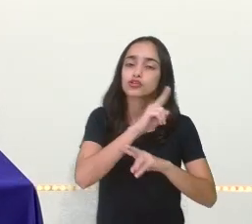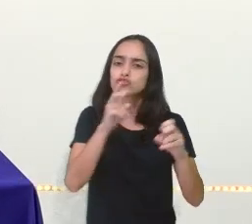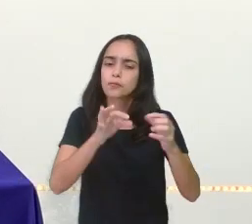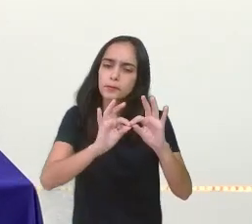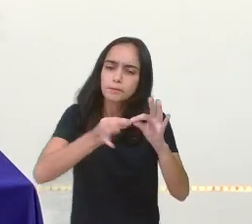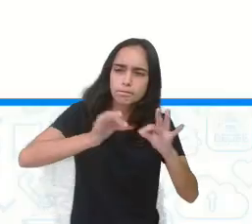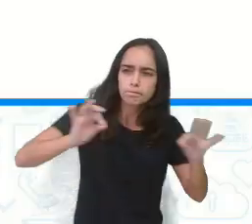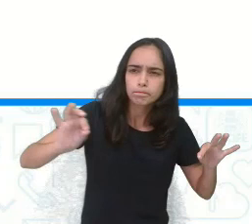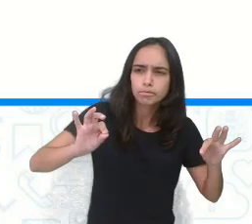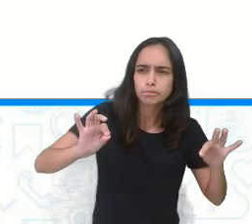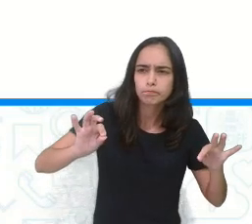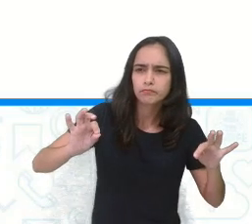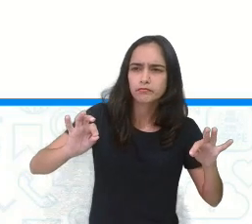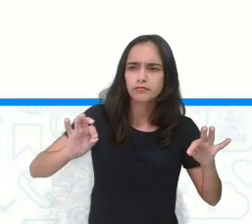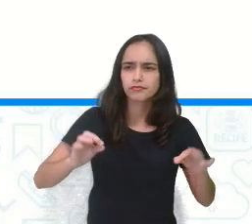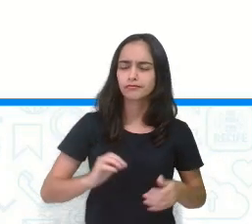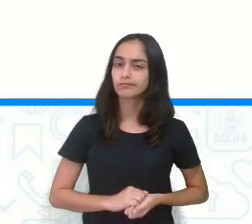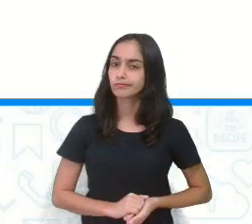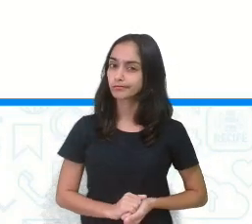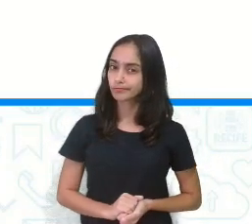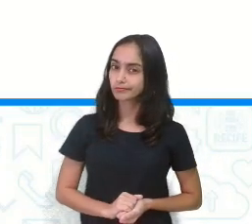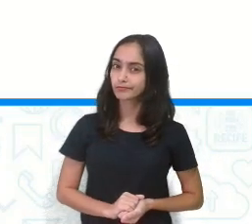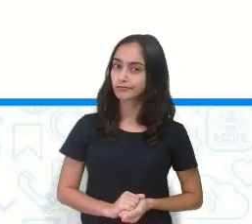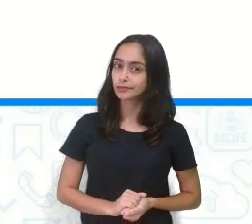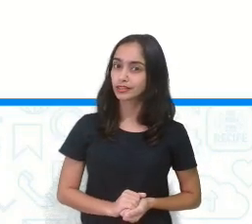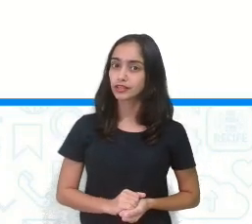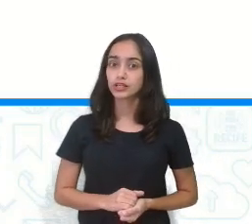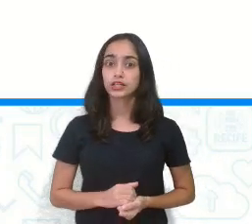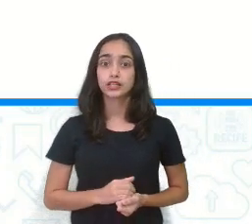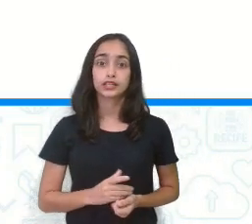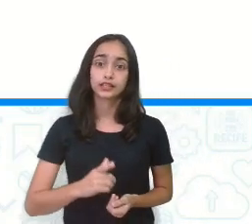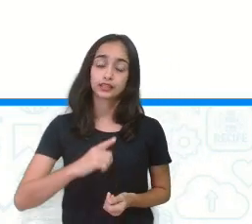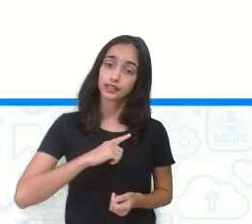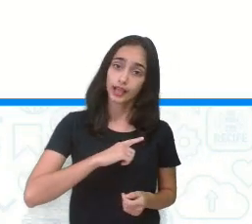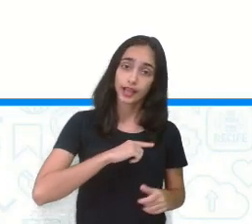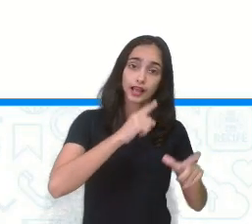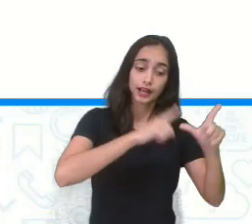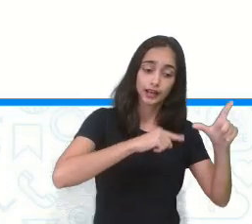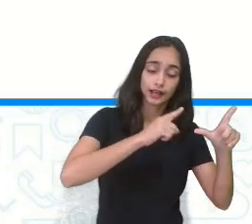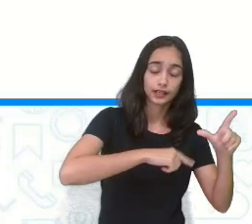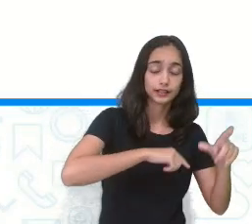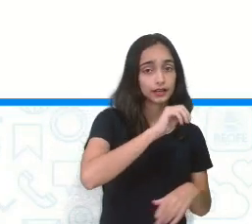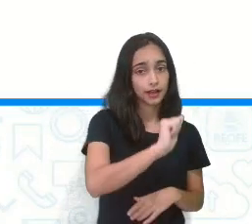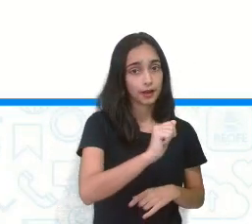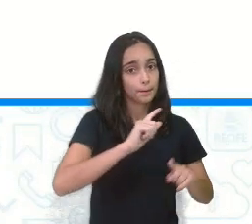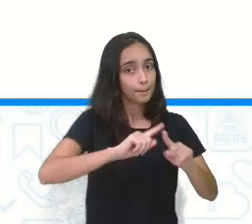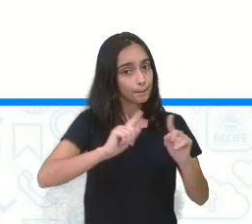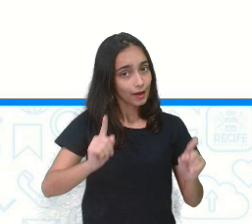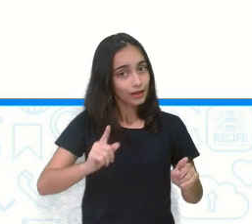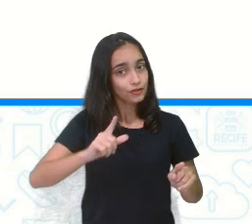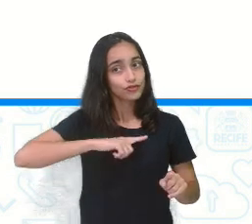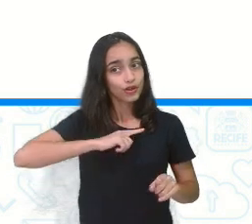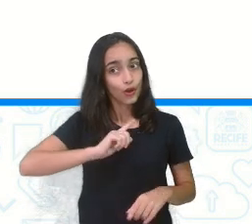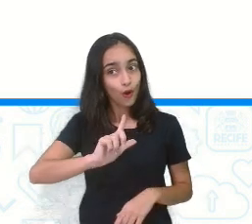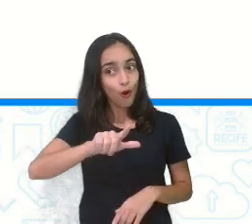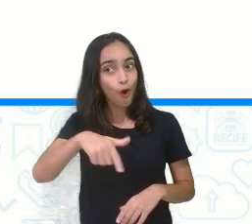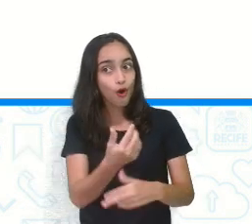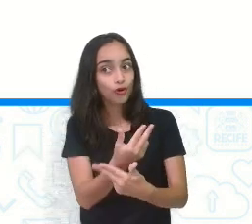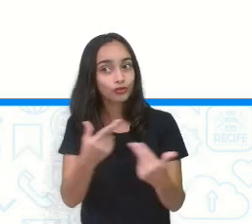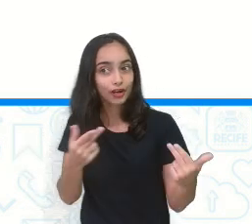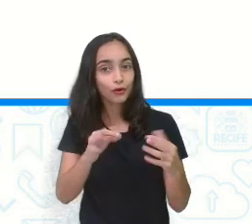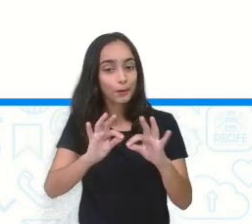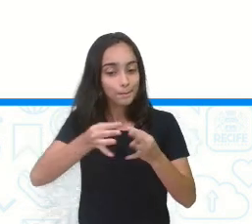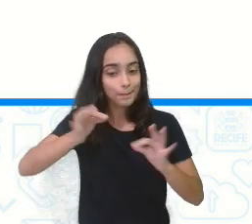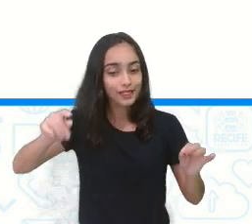aí medindo mais alguma coisa? Além do homem ali na letra A, tem outra coisa sendo medida. É exatamente